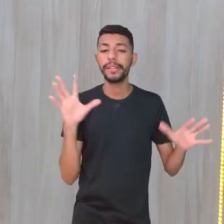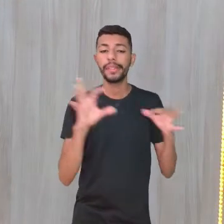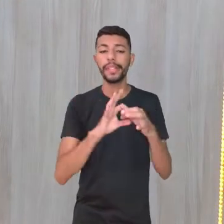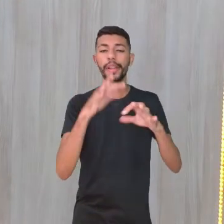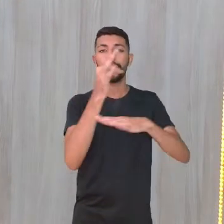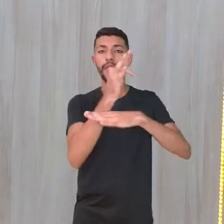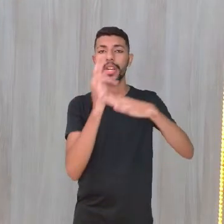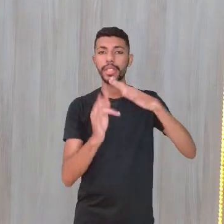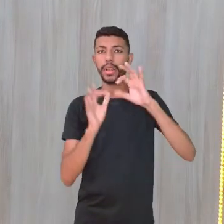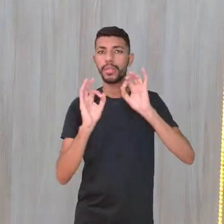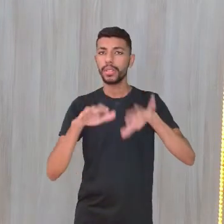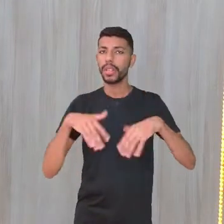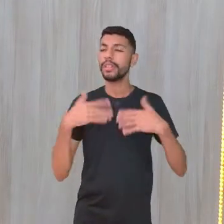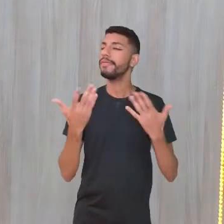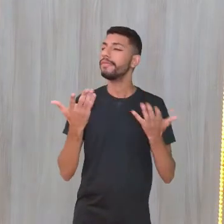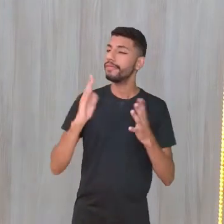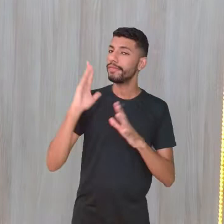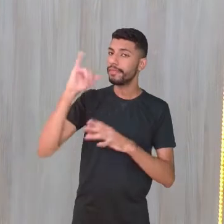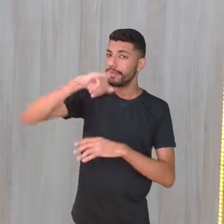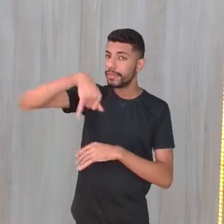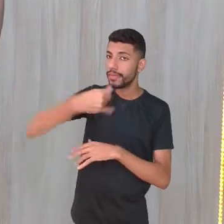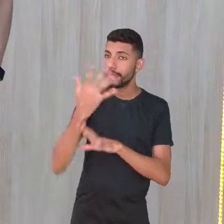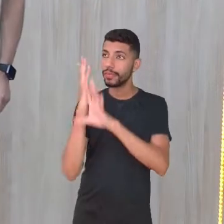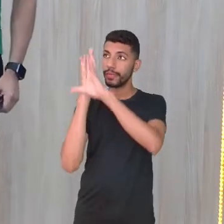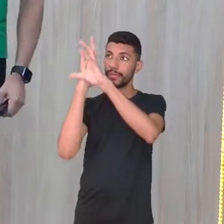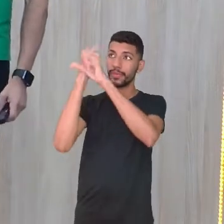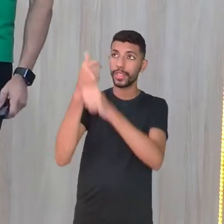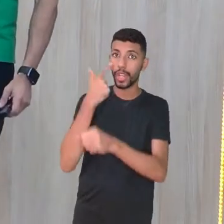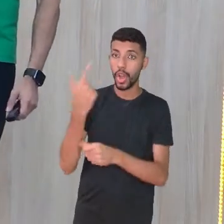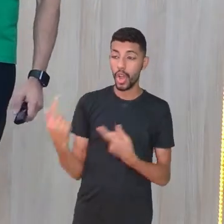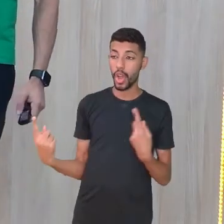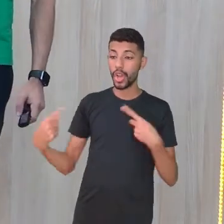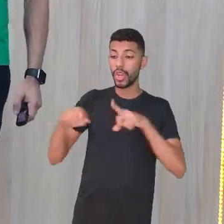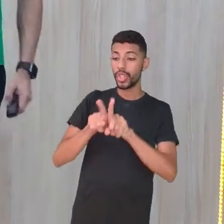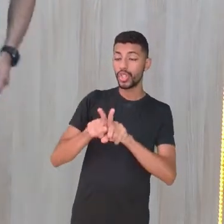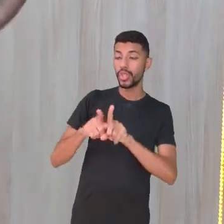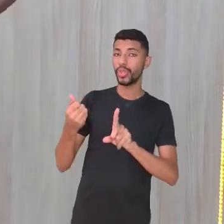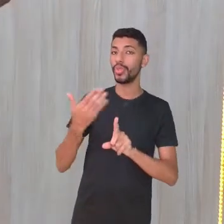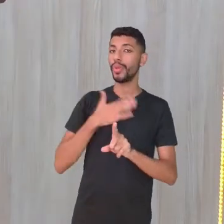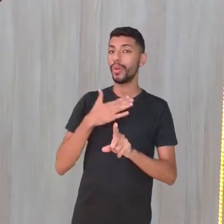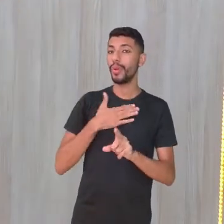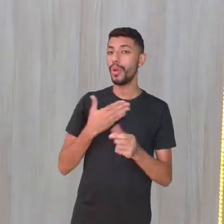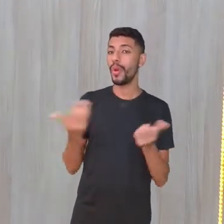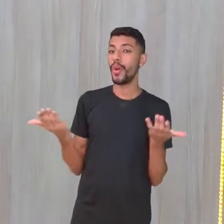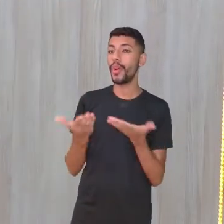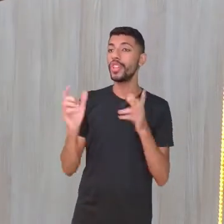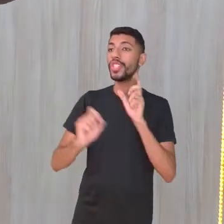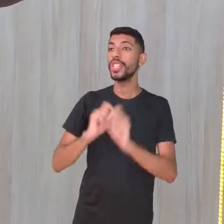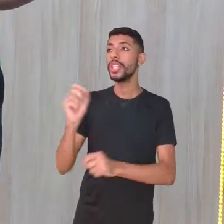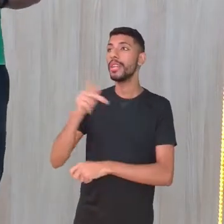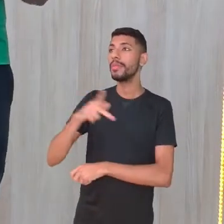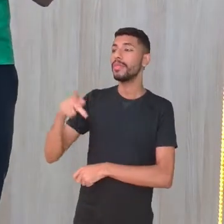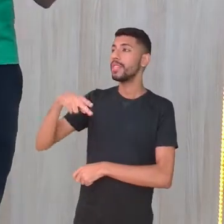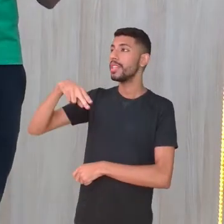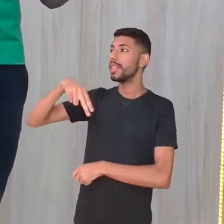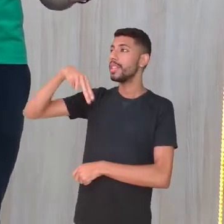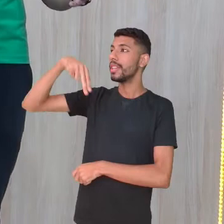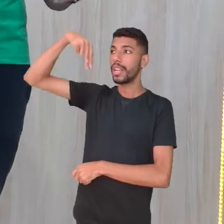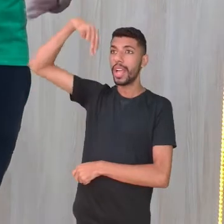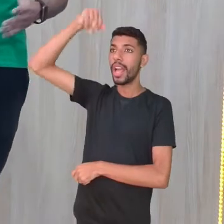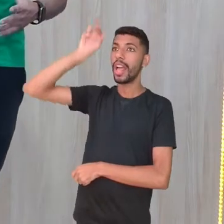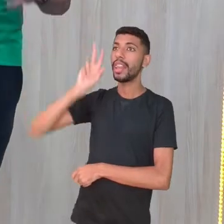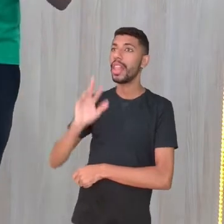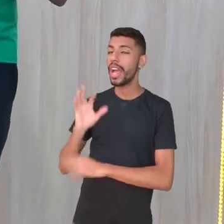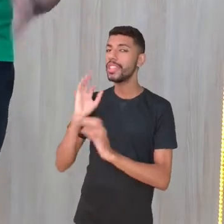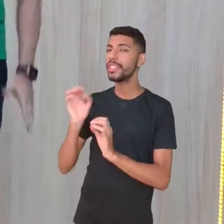lá, dá uma revisada, tá bom? Quem está me acompanhando aqui hoje é a professora Nádia. Vou passar a palavrinha para ela dar as